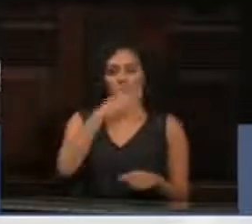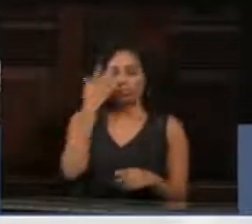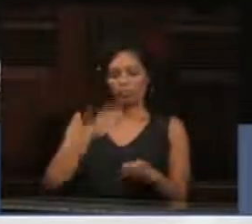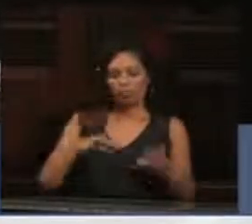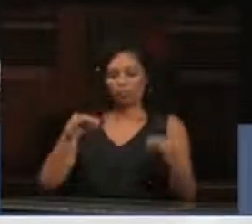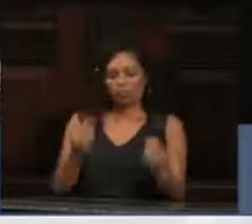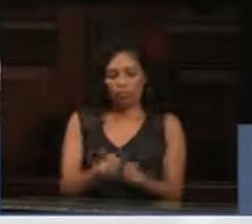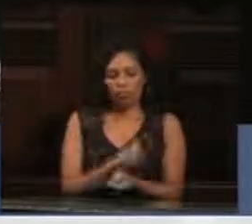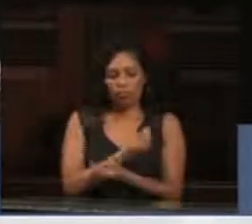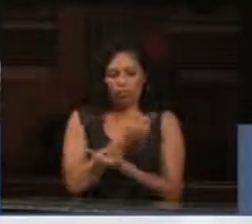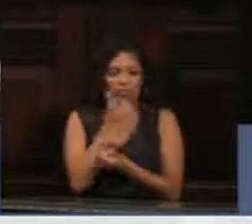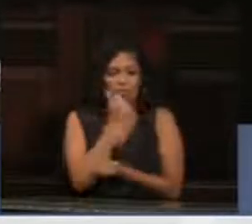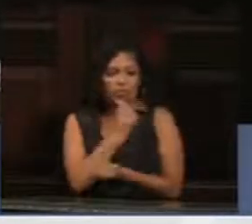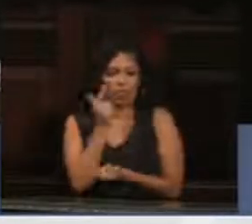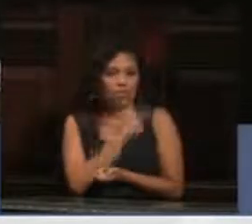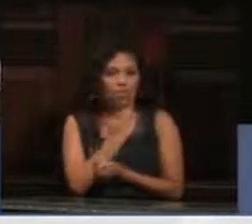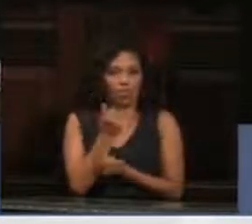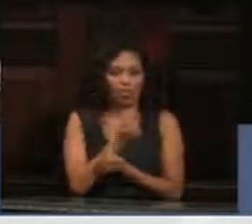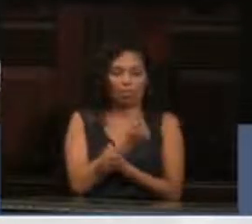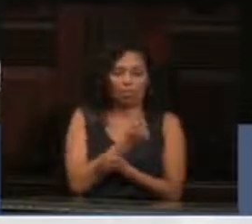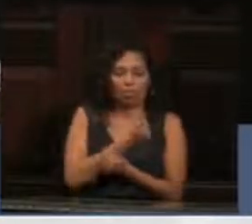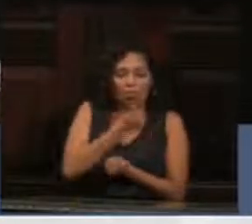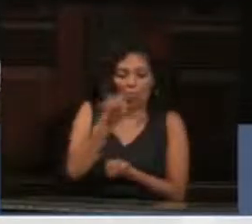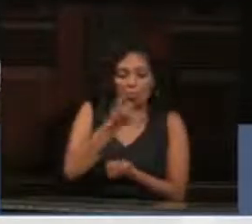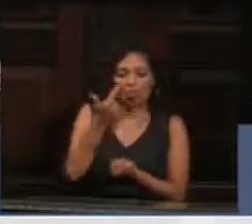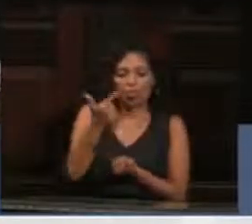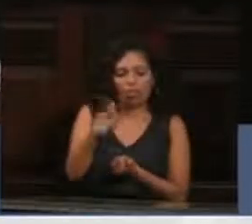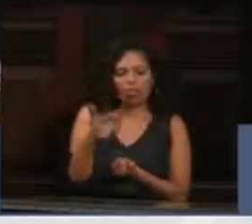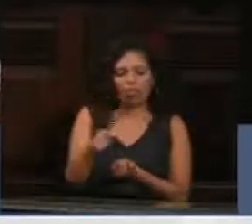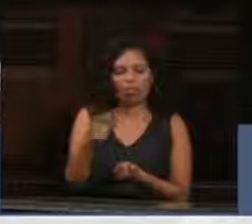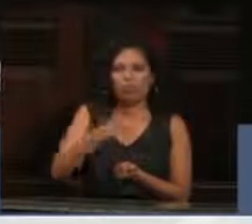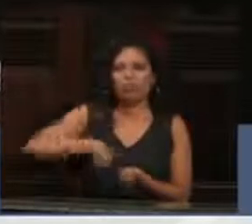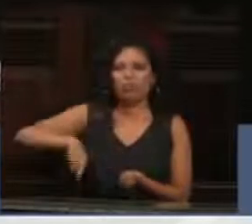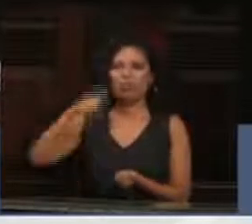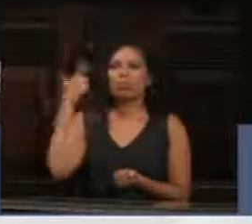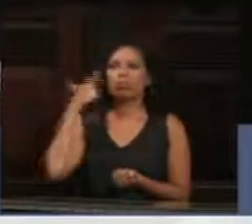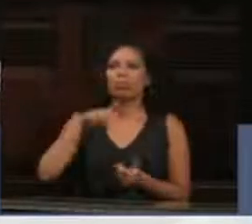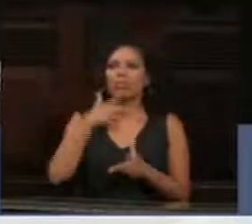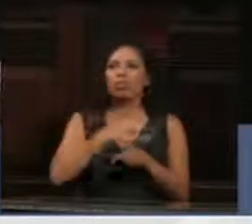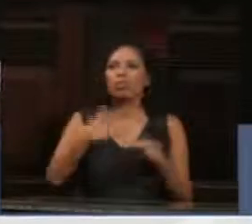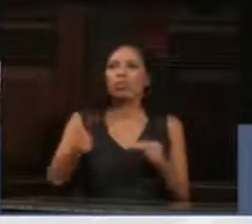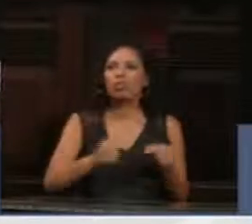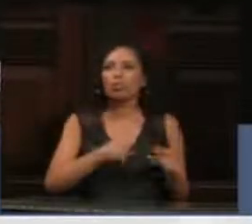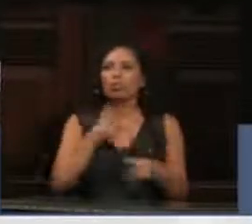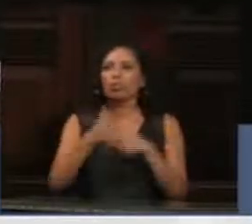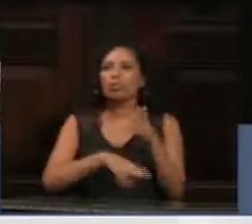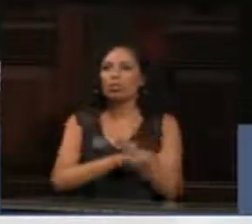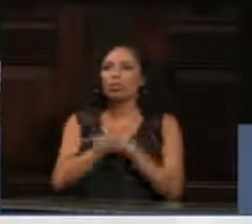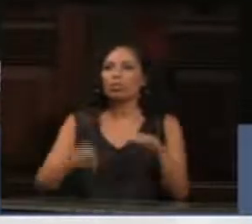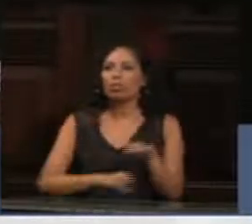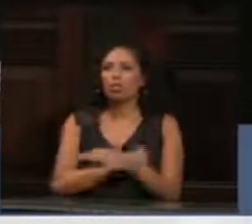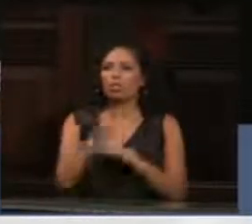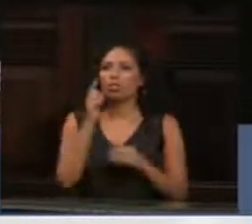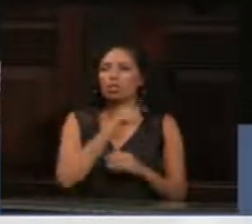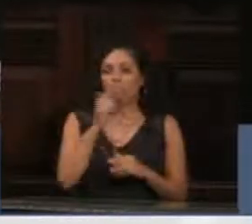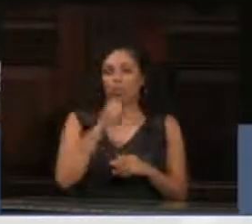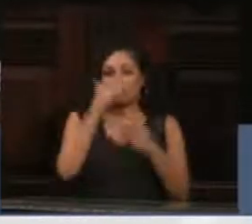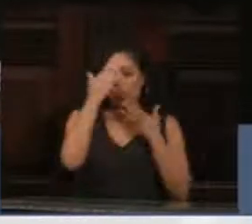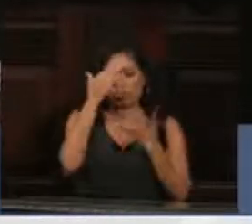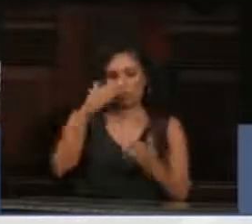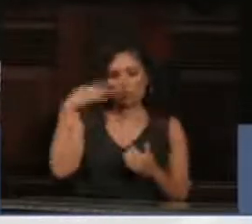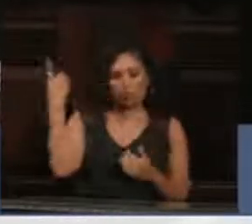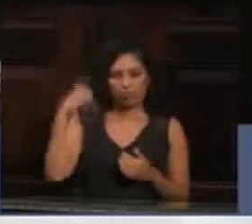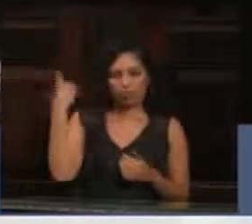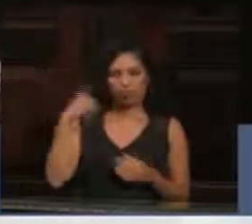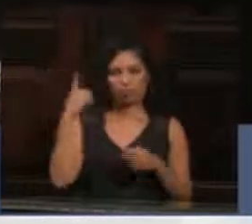que não têm acesso àquilo que é de melhor, que é a água. Então, que a gente possa cobrar isso da SEDAI, deputado. Obrigado, deputado